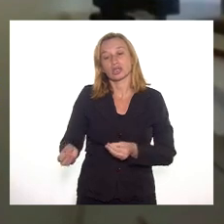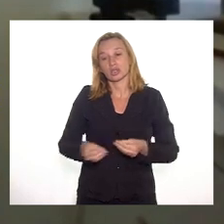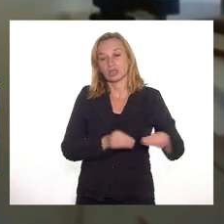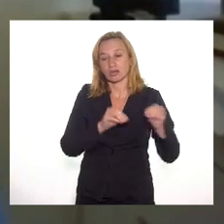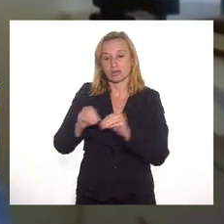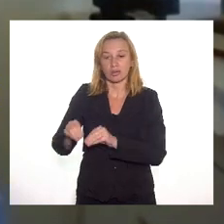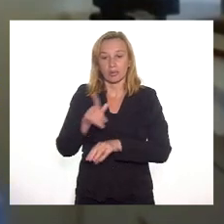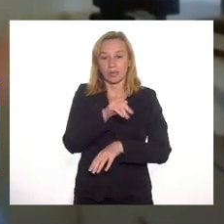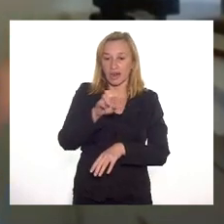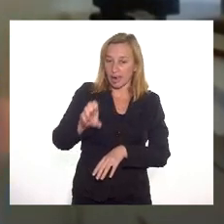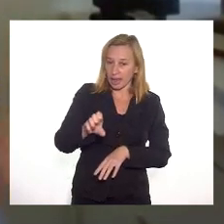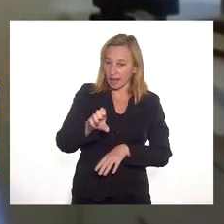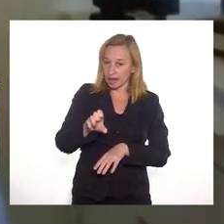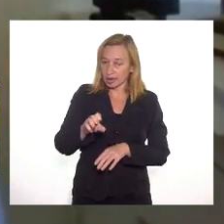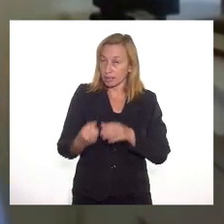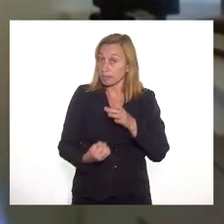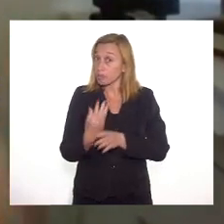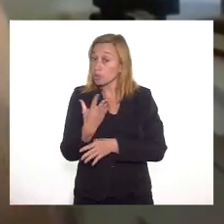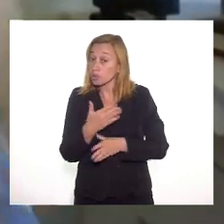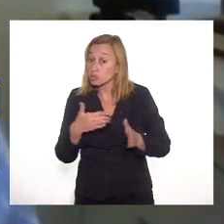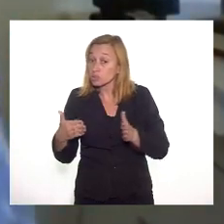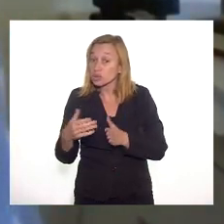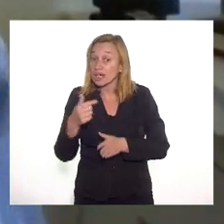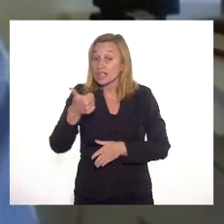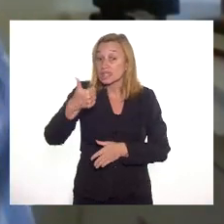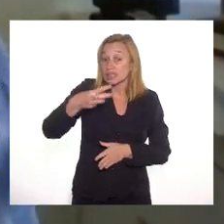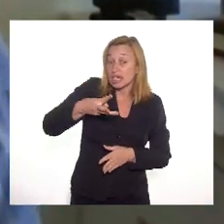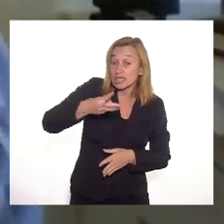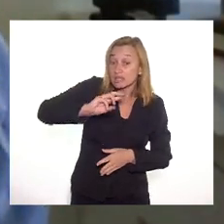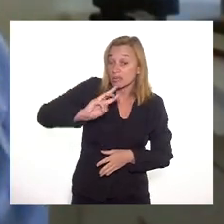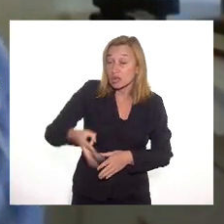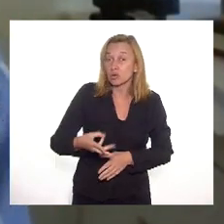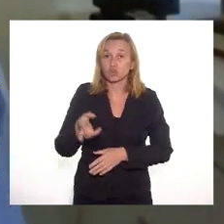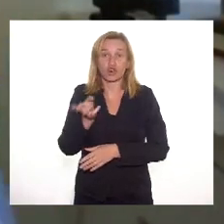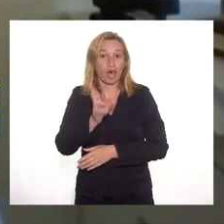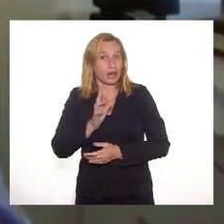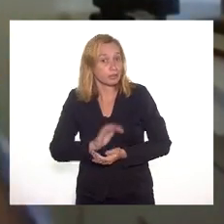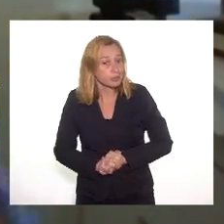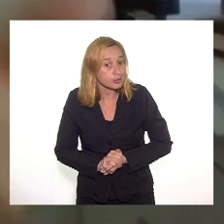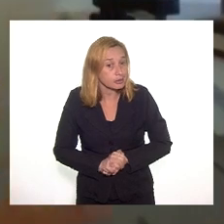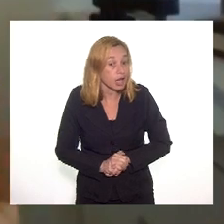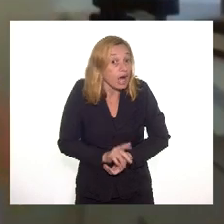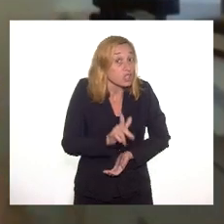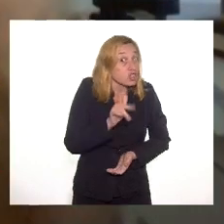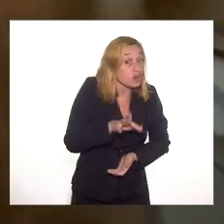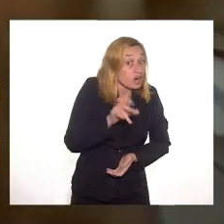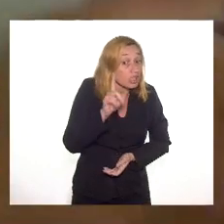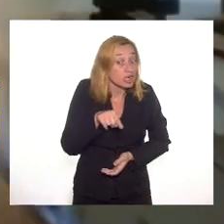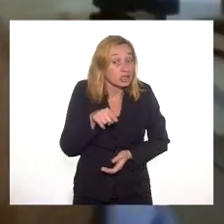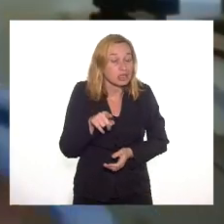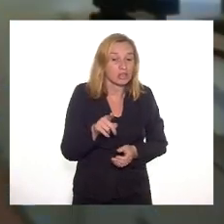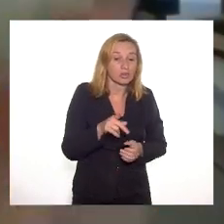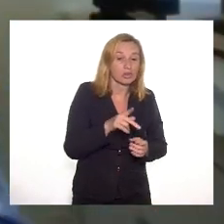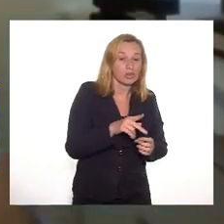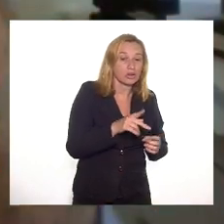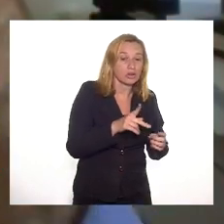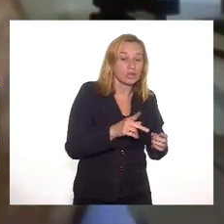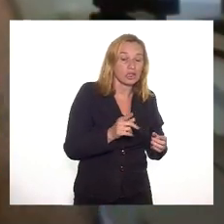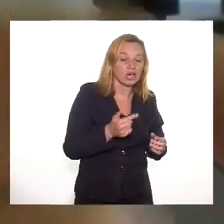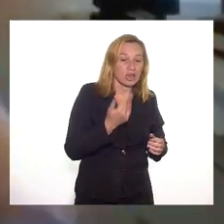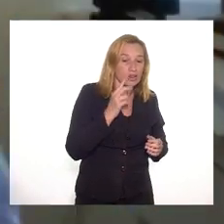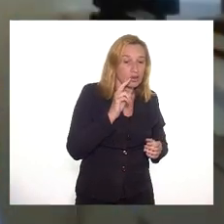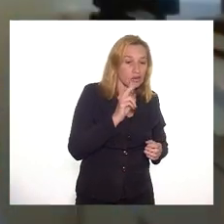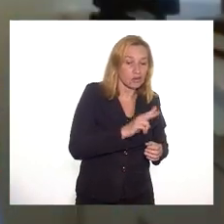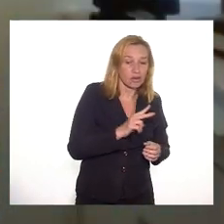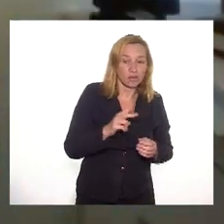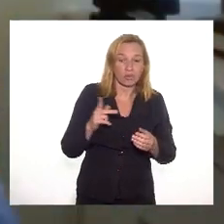ele produza 13 bilhões de reais. A diferença entre o previsto e o realizado foi